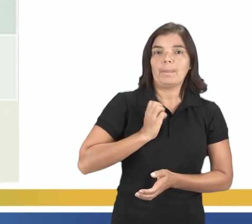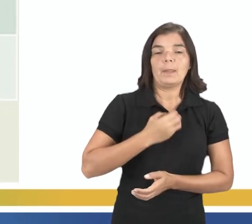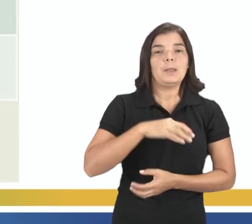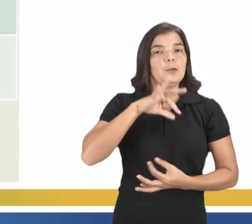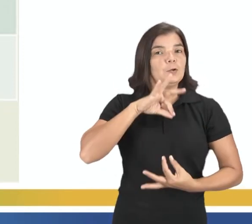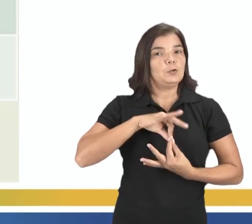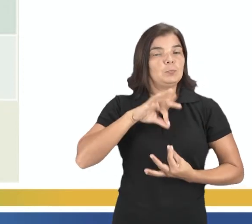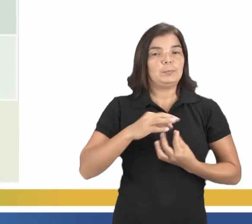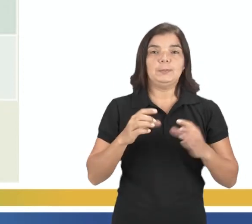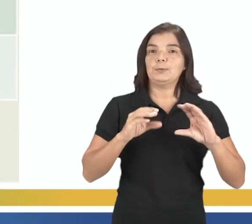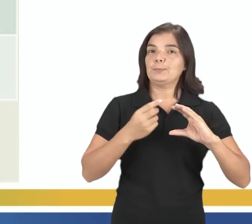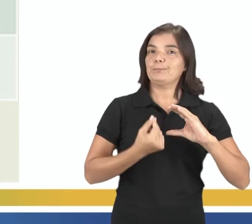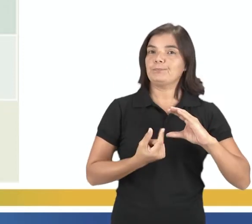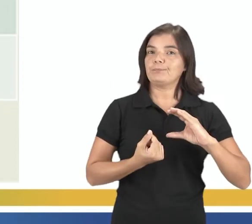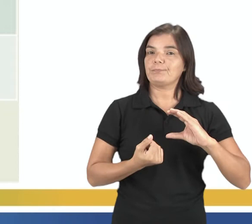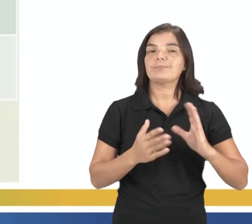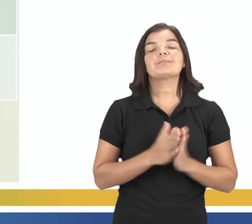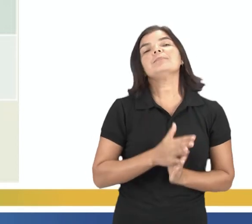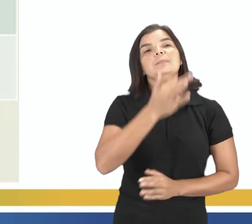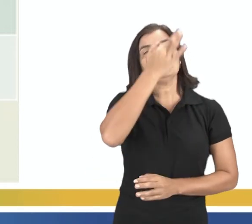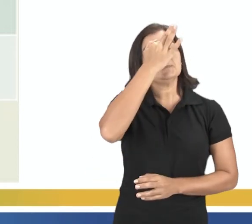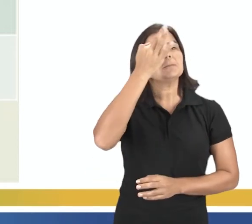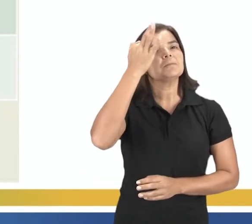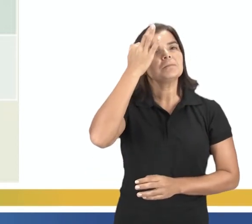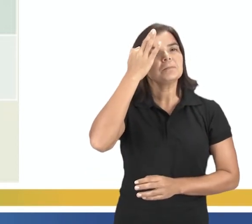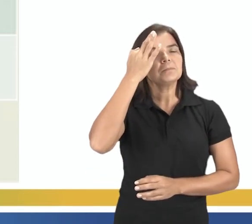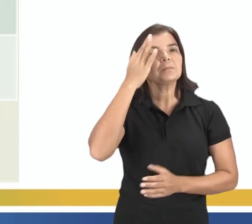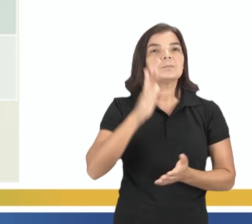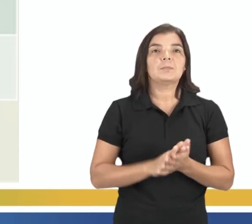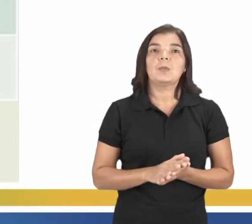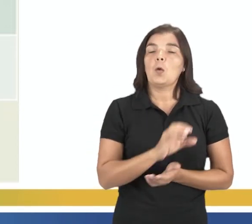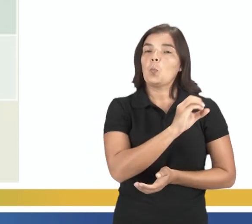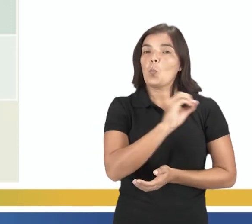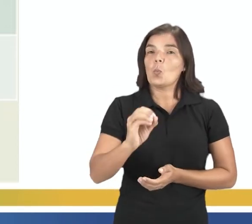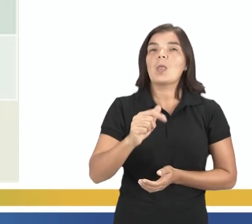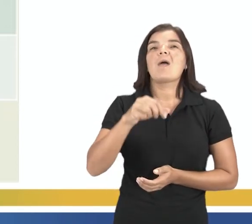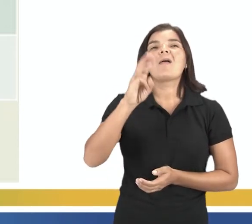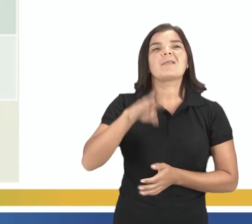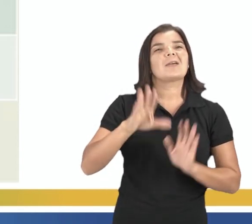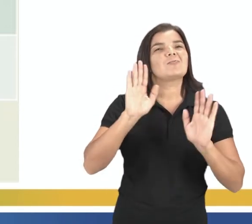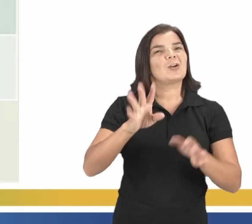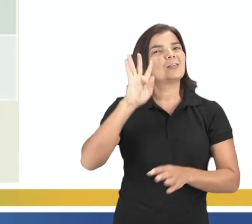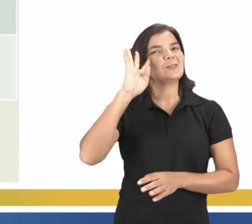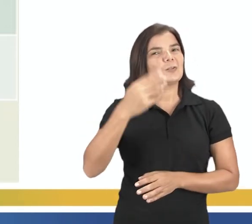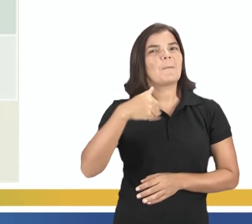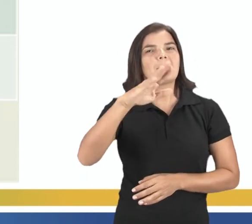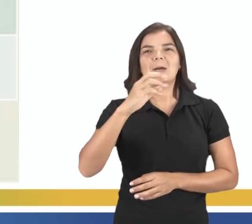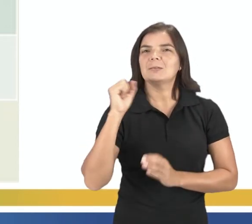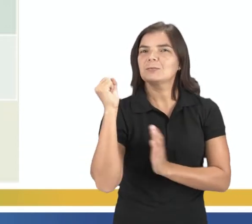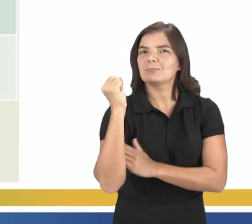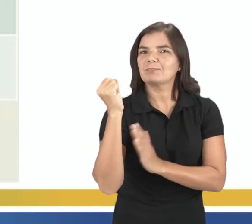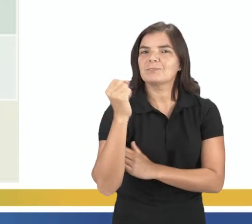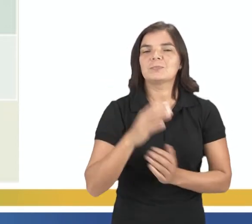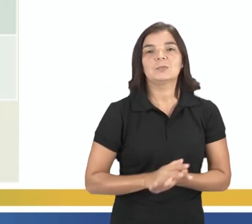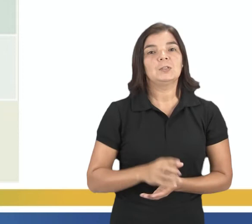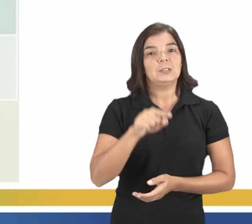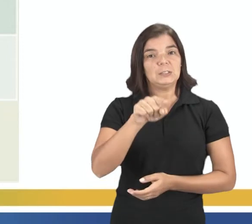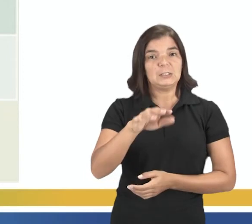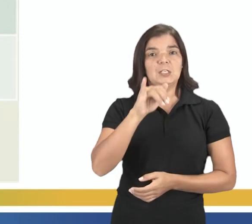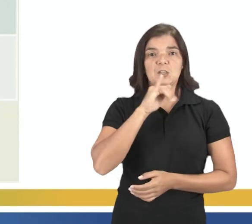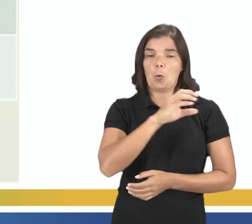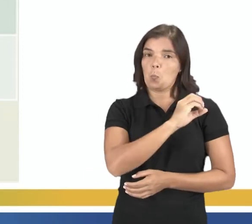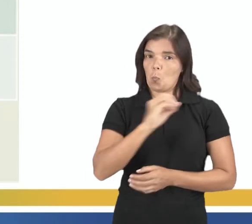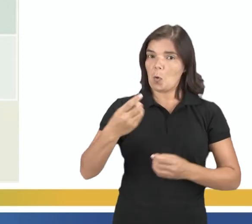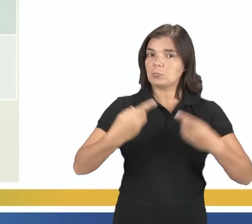do Capitalismo. Esse filósofo, ele diz que neutro é quem já se decidiu pelo mais forte. Então, quando você diz que é